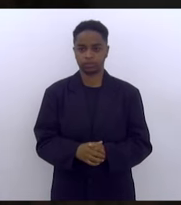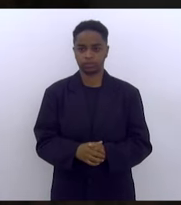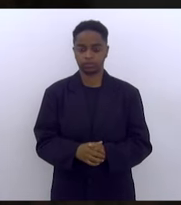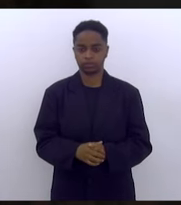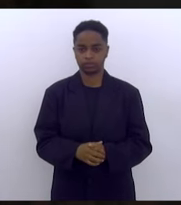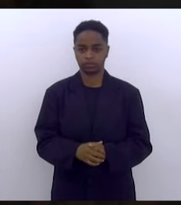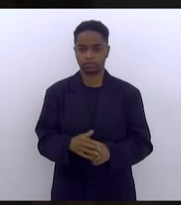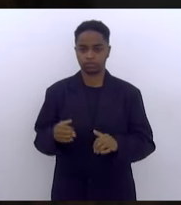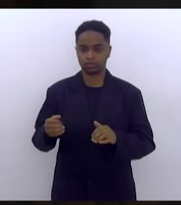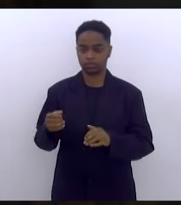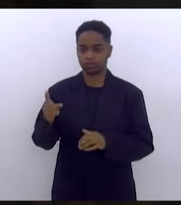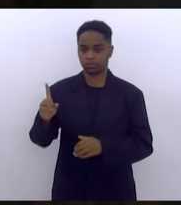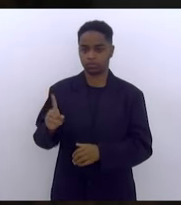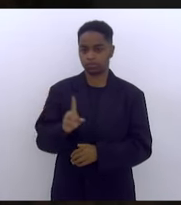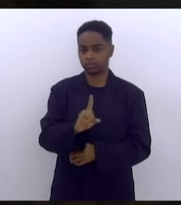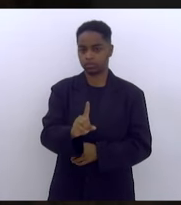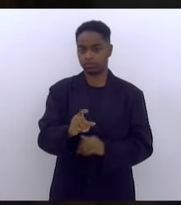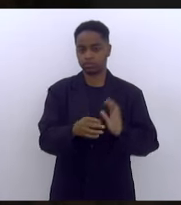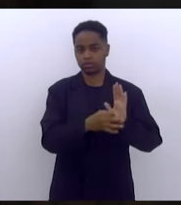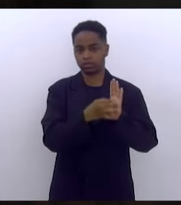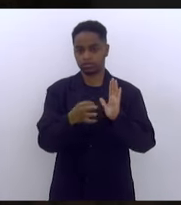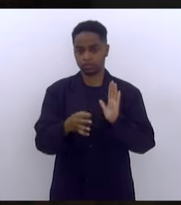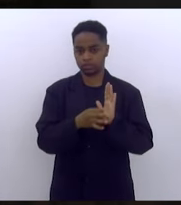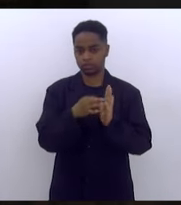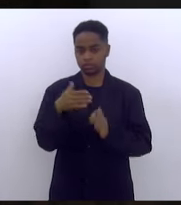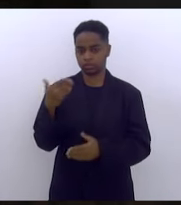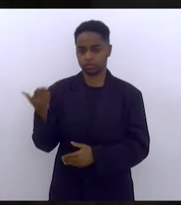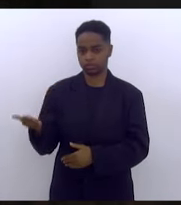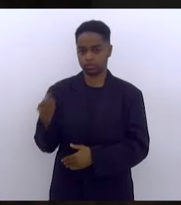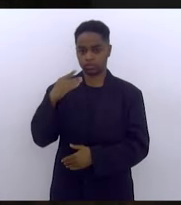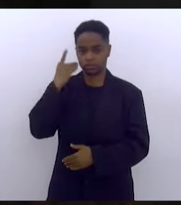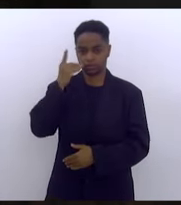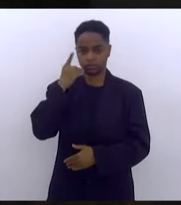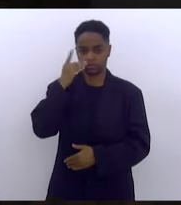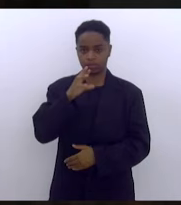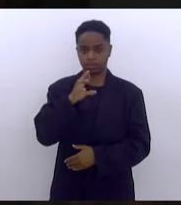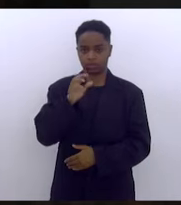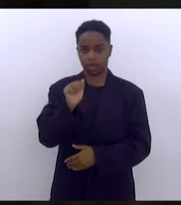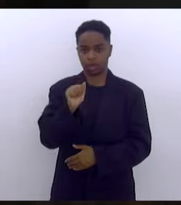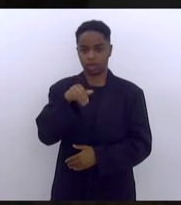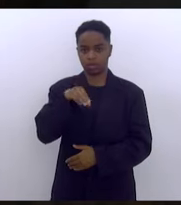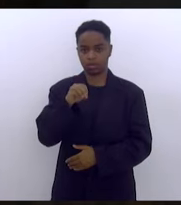Para emitir parecer, nosso nobre deputado